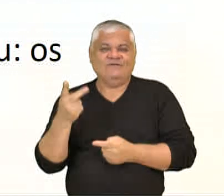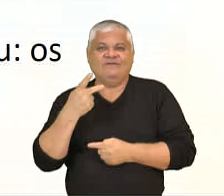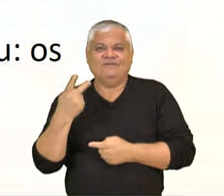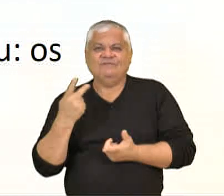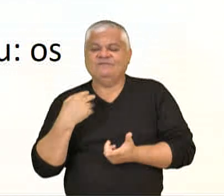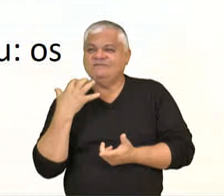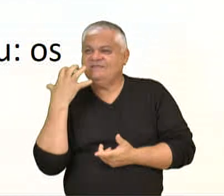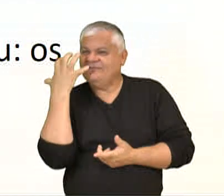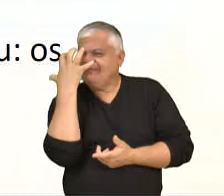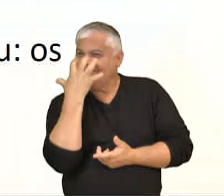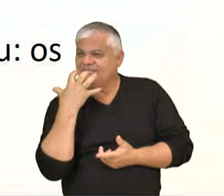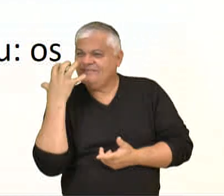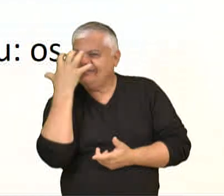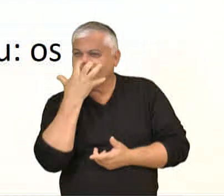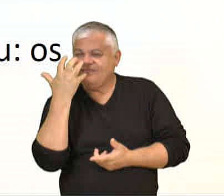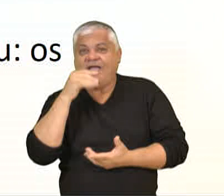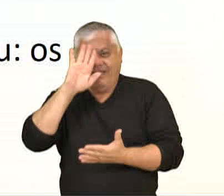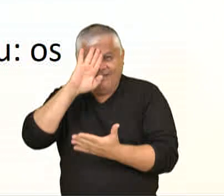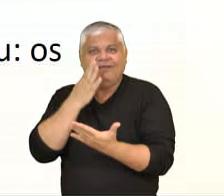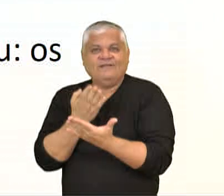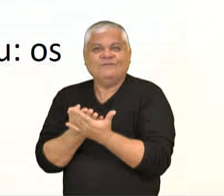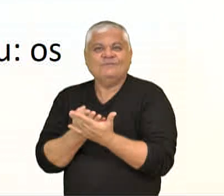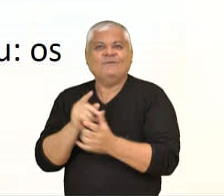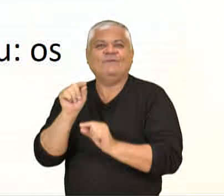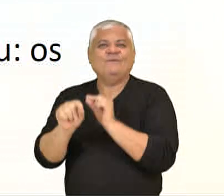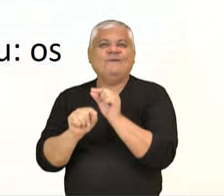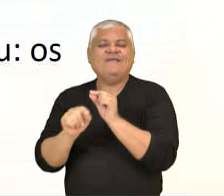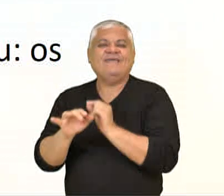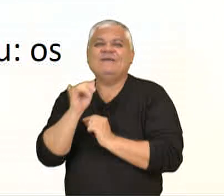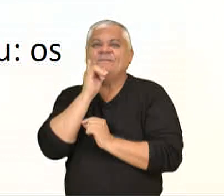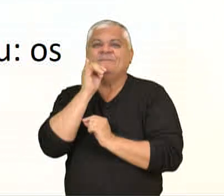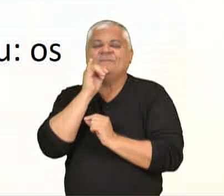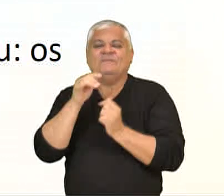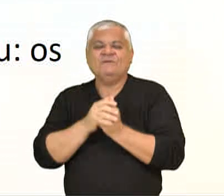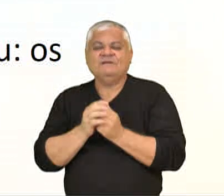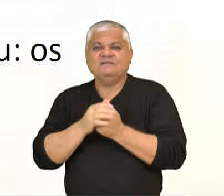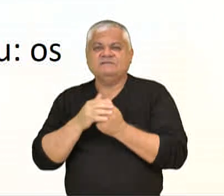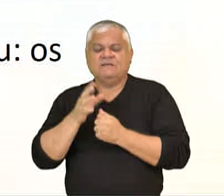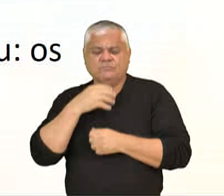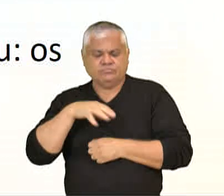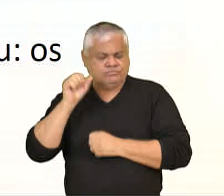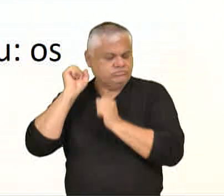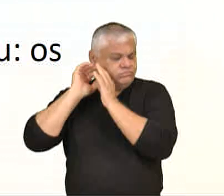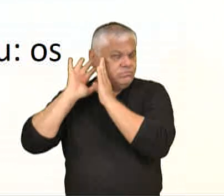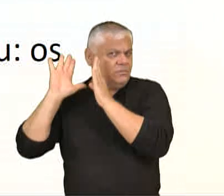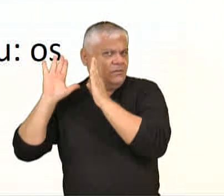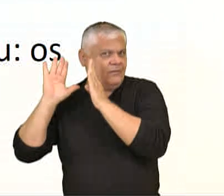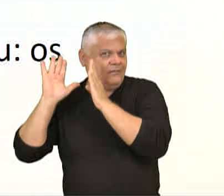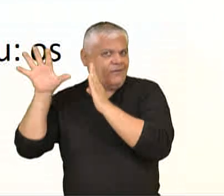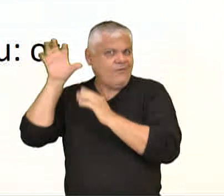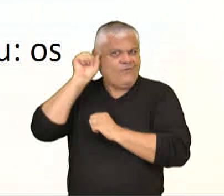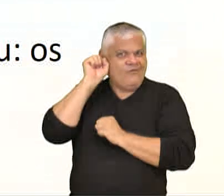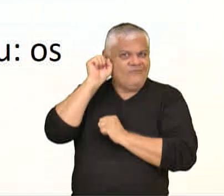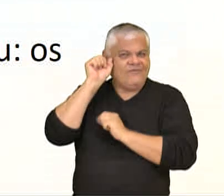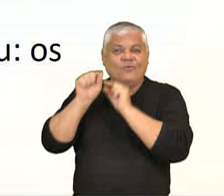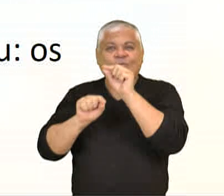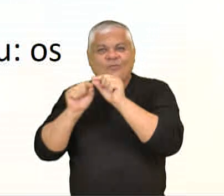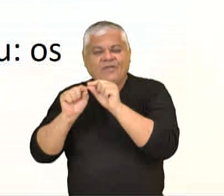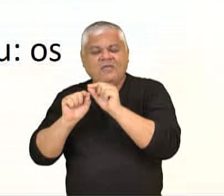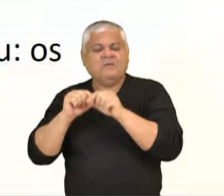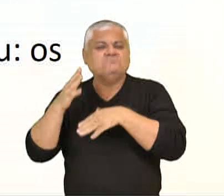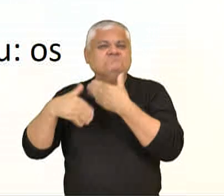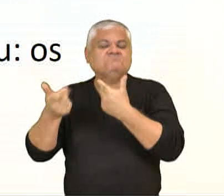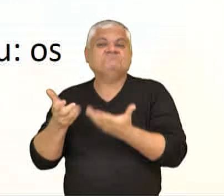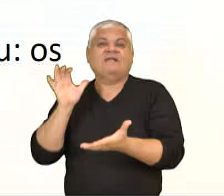fascínio. Nela acreditou, num abrir e não fechar de ouvidos. Daí, de repente,